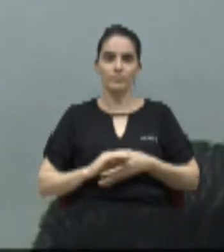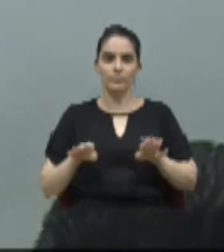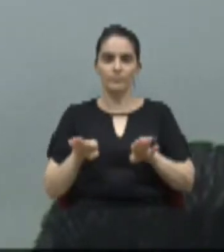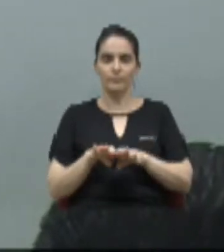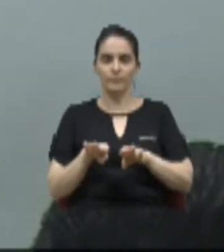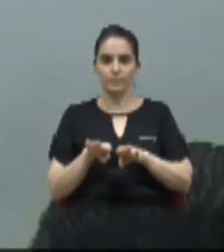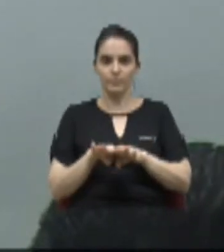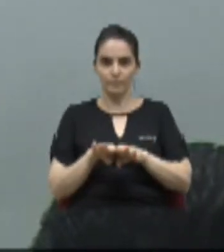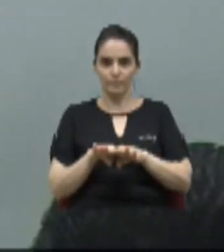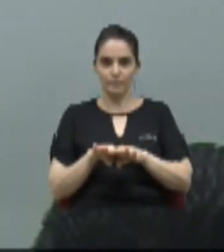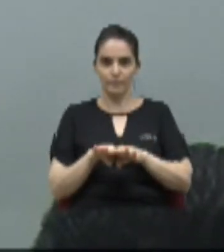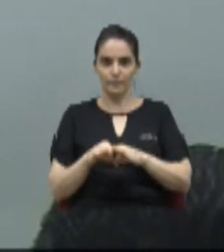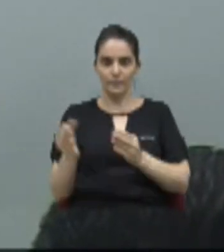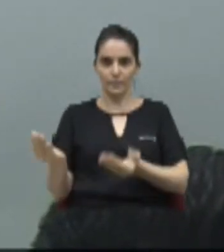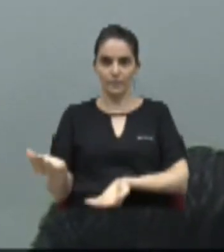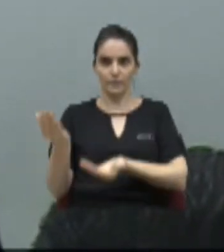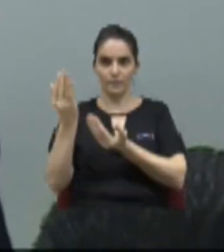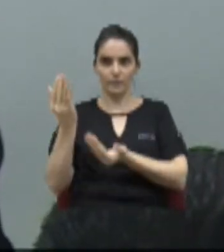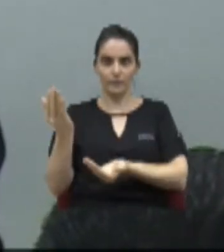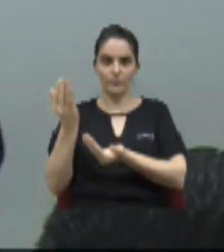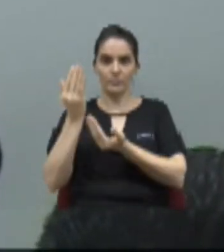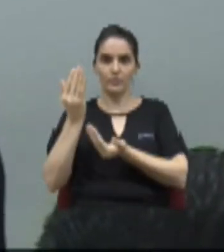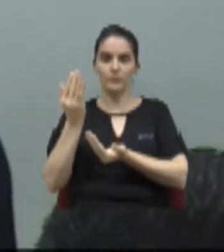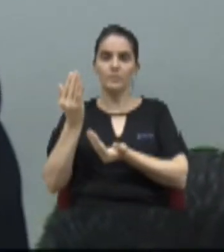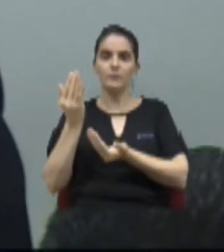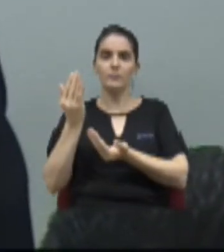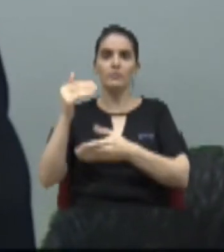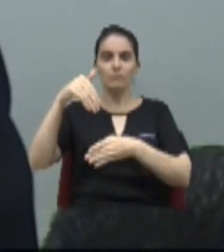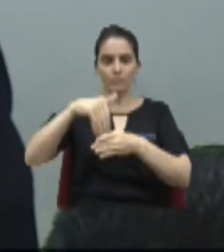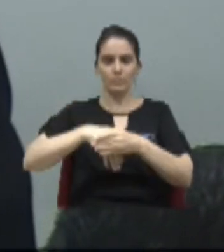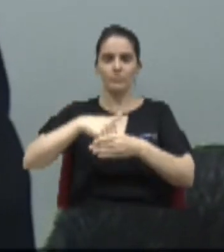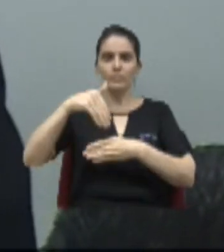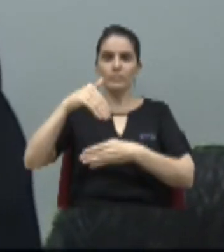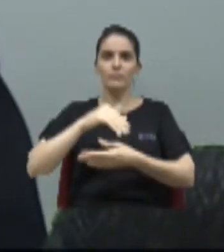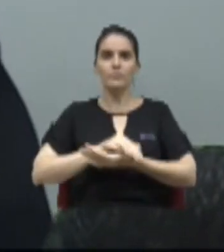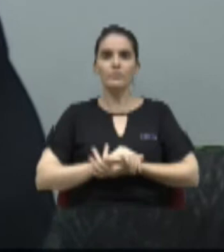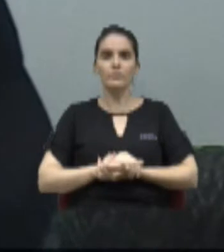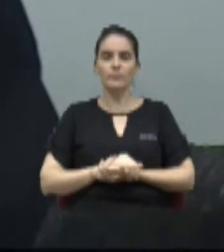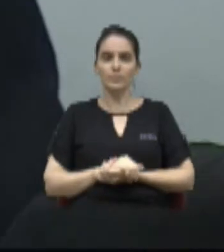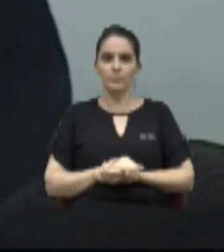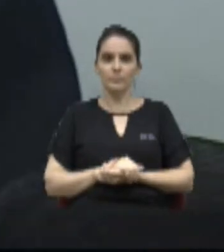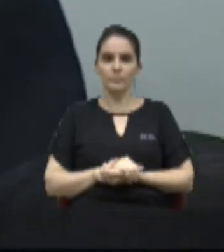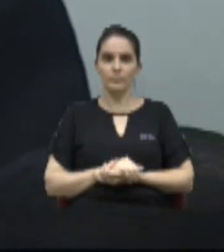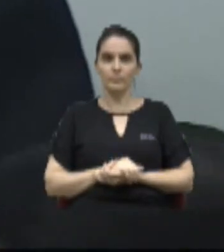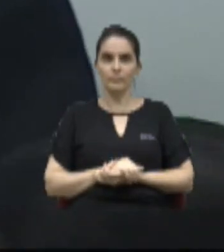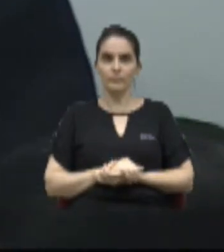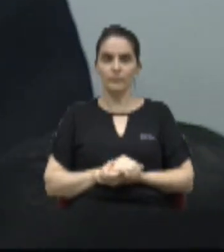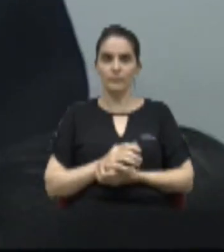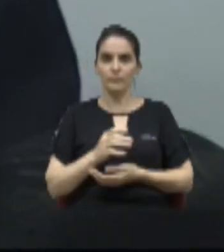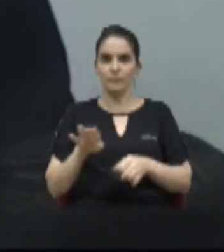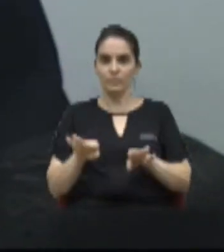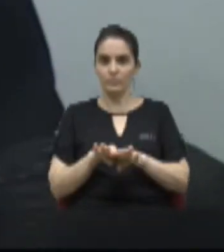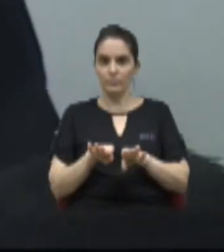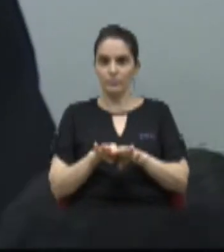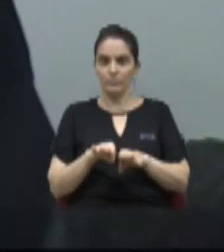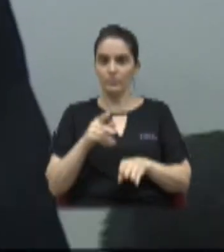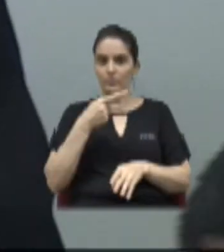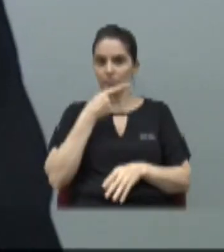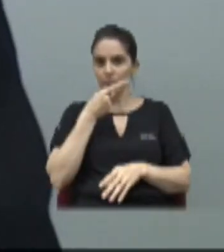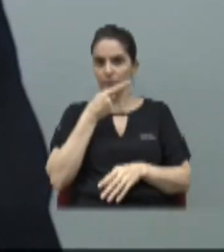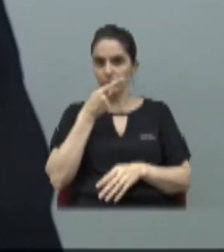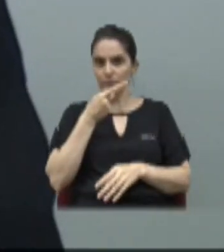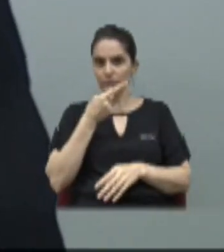também homenageá-lo através da nossa votação. Eu queria aqui também destacar, senhor presidente,